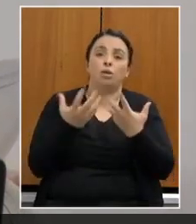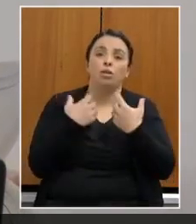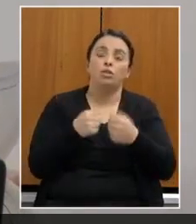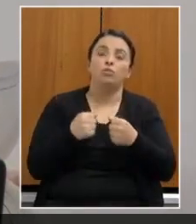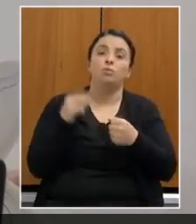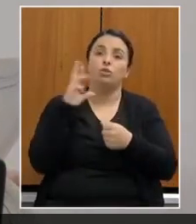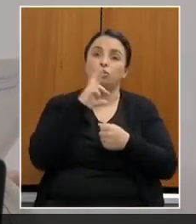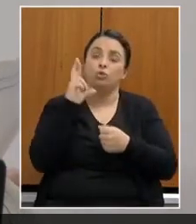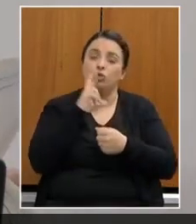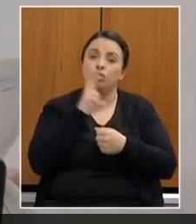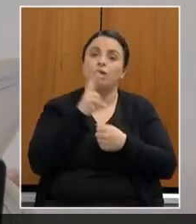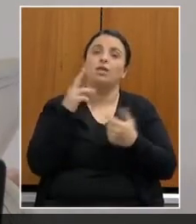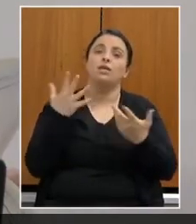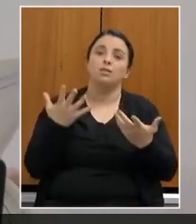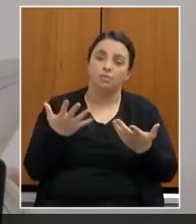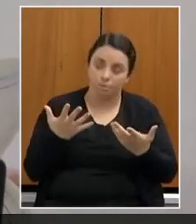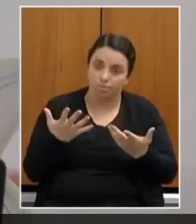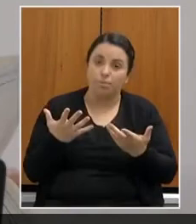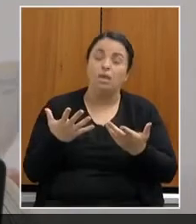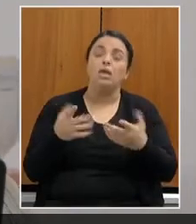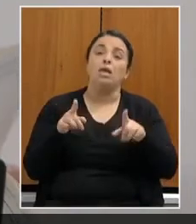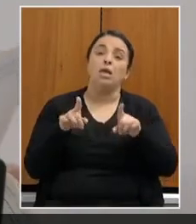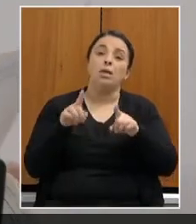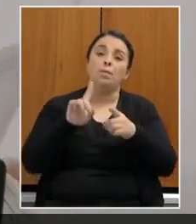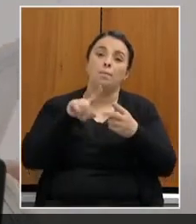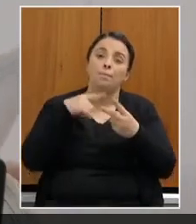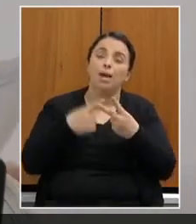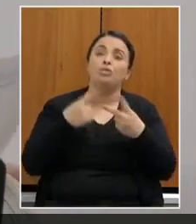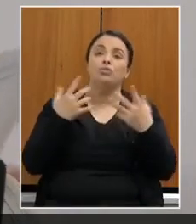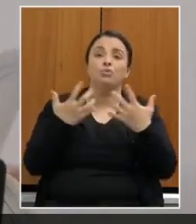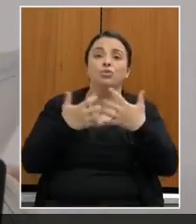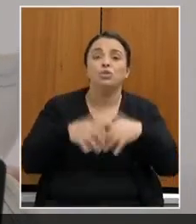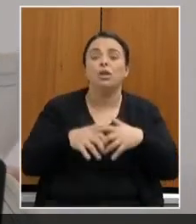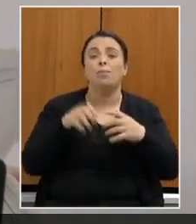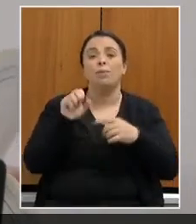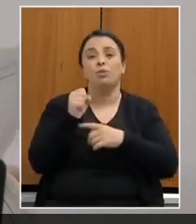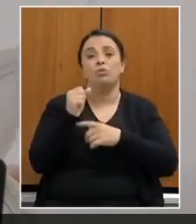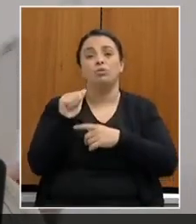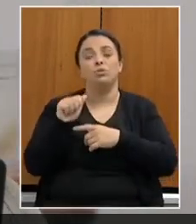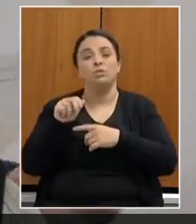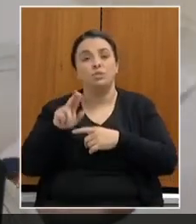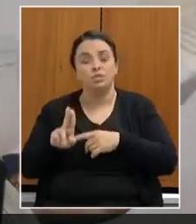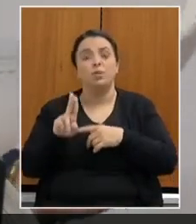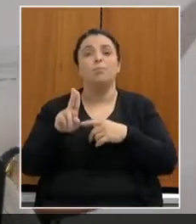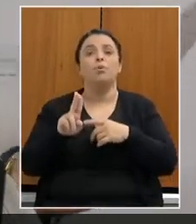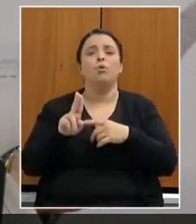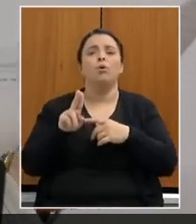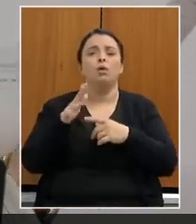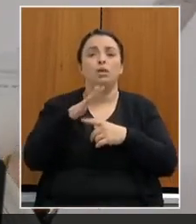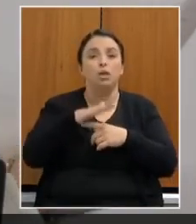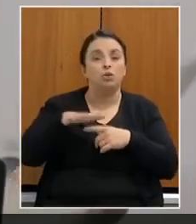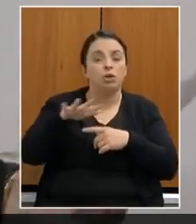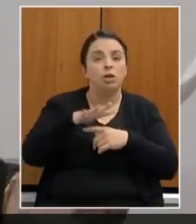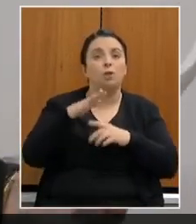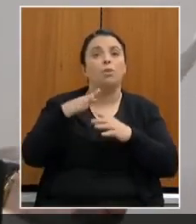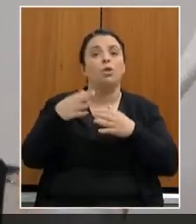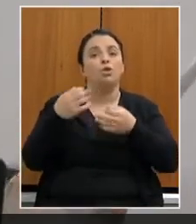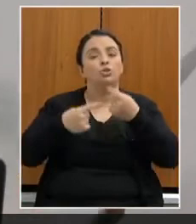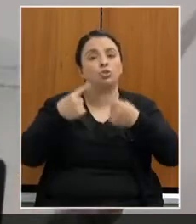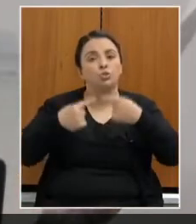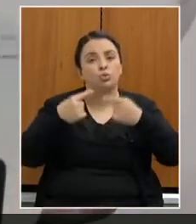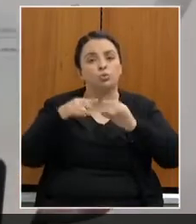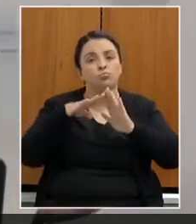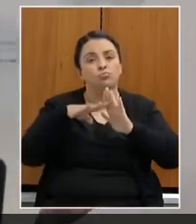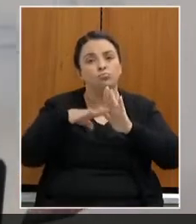funcionamento dos serviços de atendimento móvel de urgência do SAMU na região, bem como o estágio, o cronograma de discussão com o consórcio regional